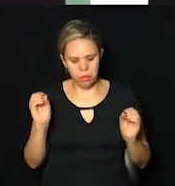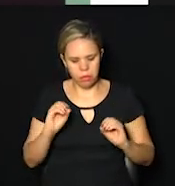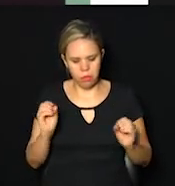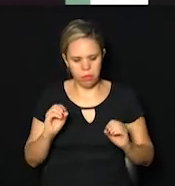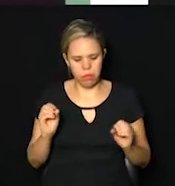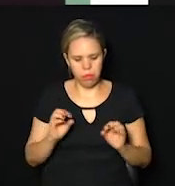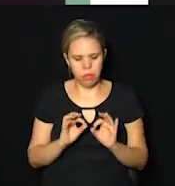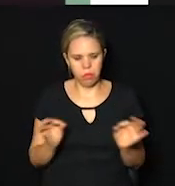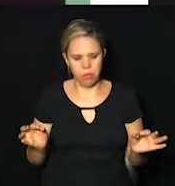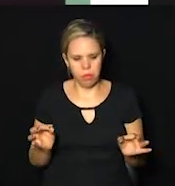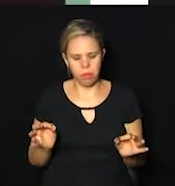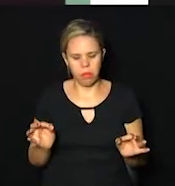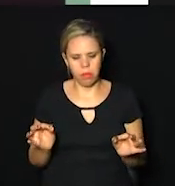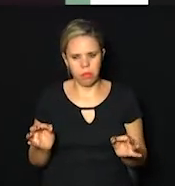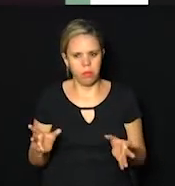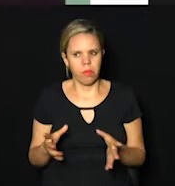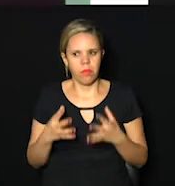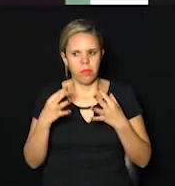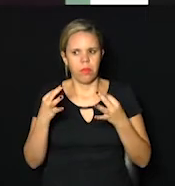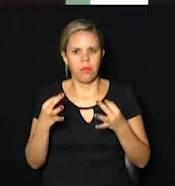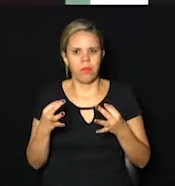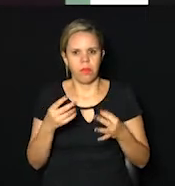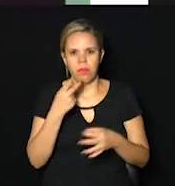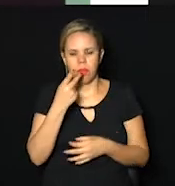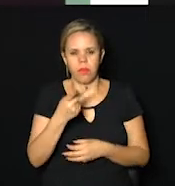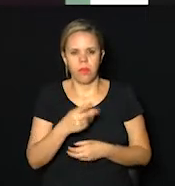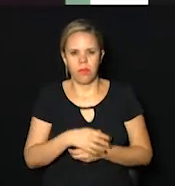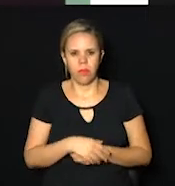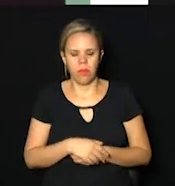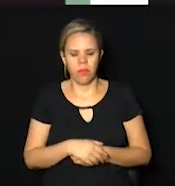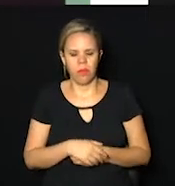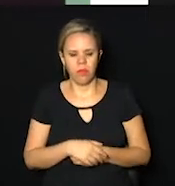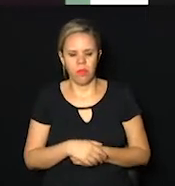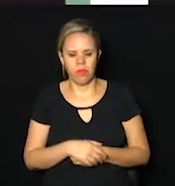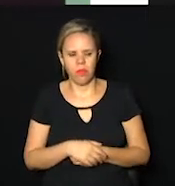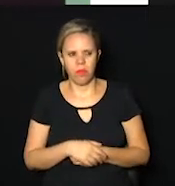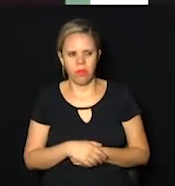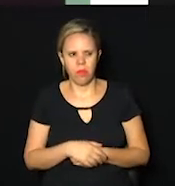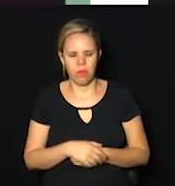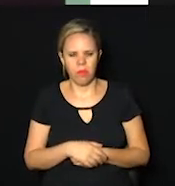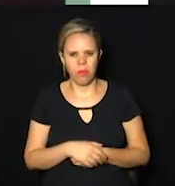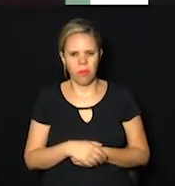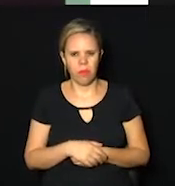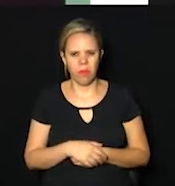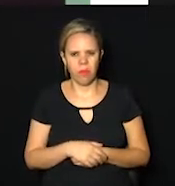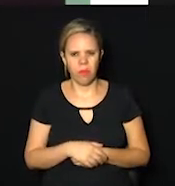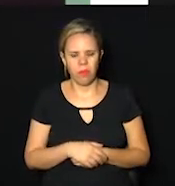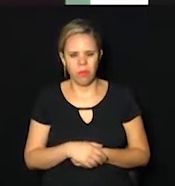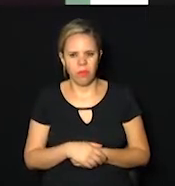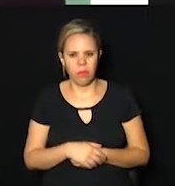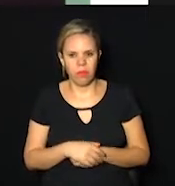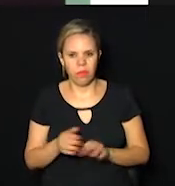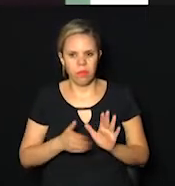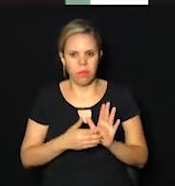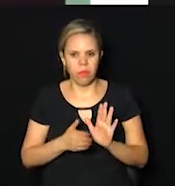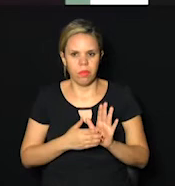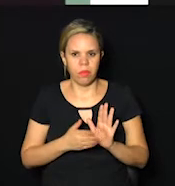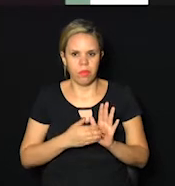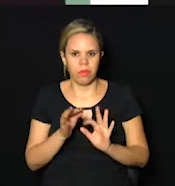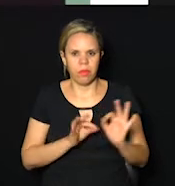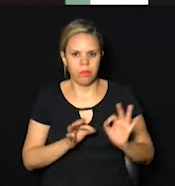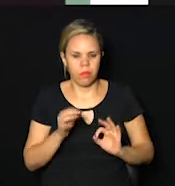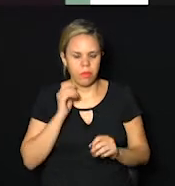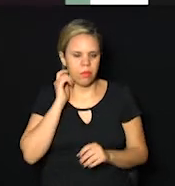não consegue fixar o que ele disse. Então é fundamental que as propostas sejam